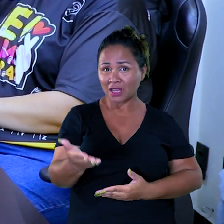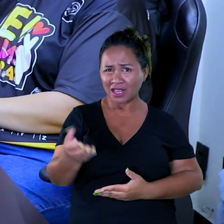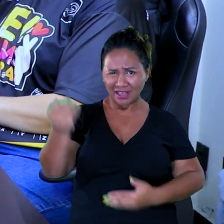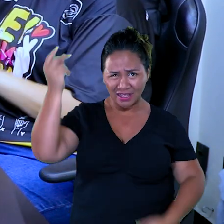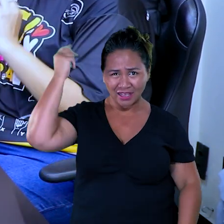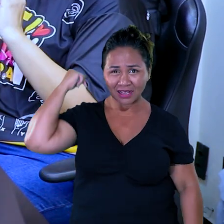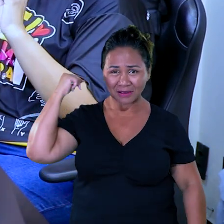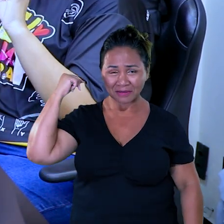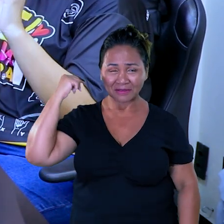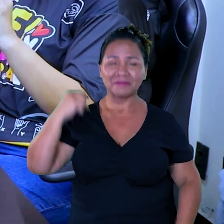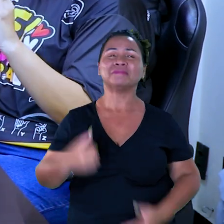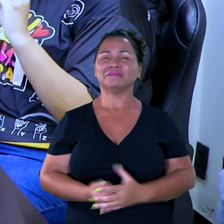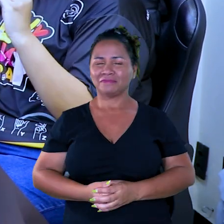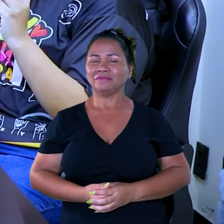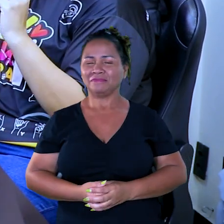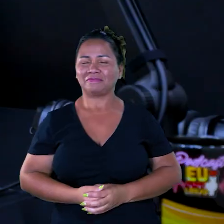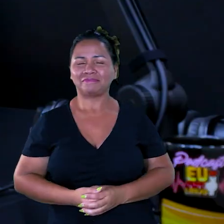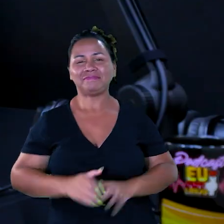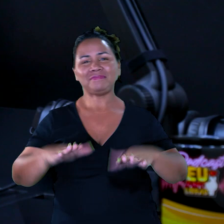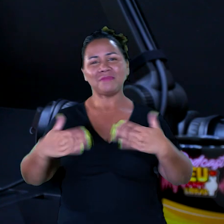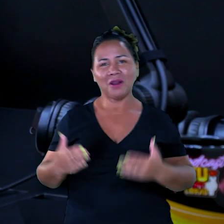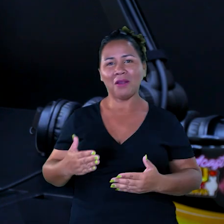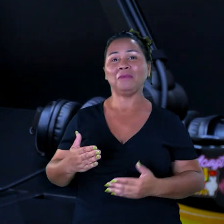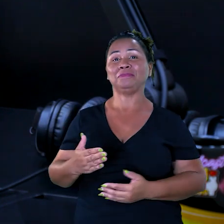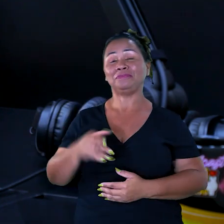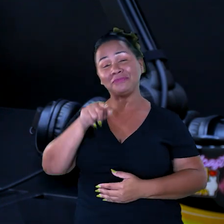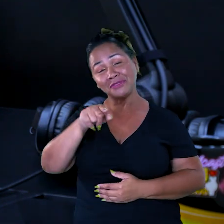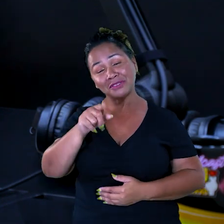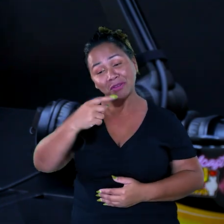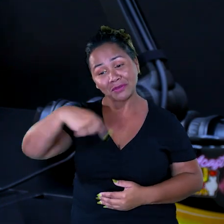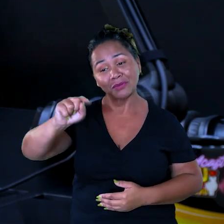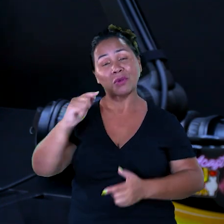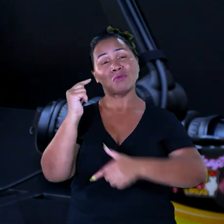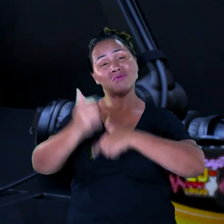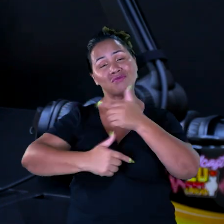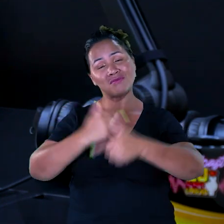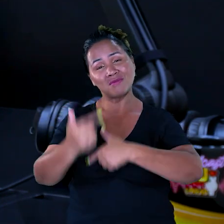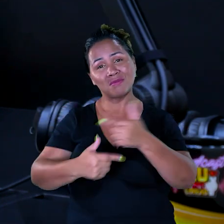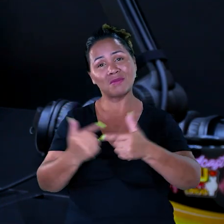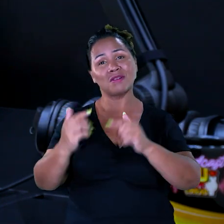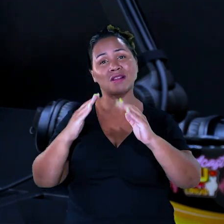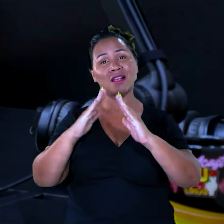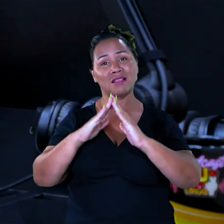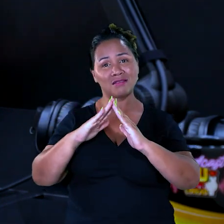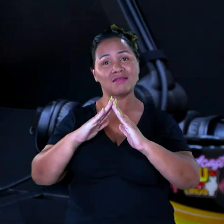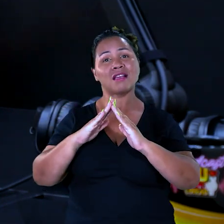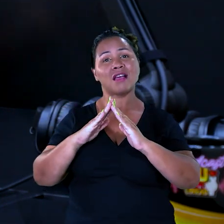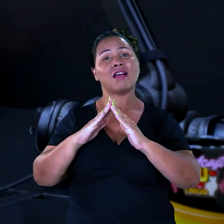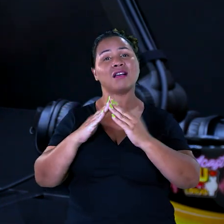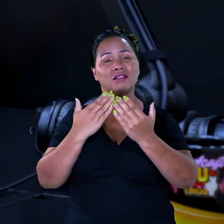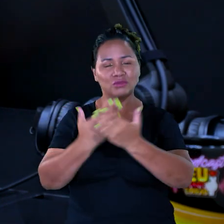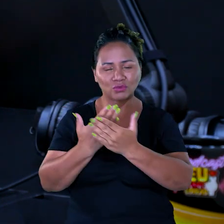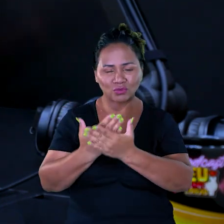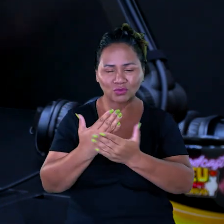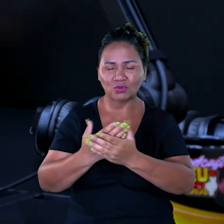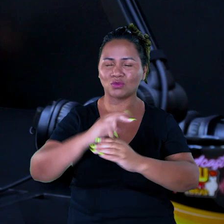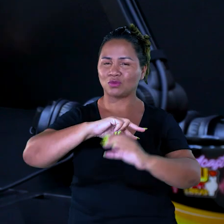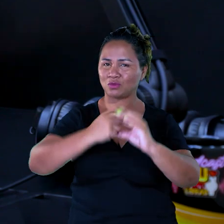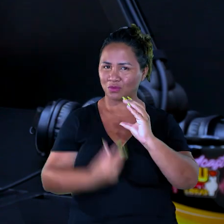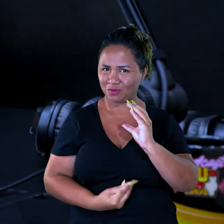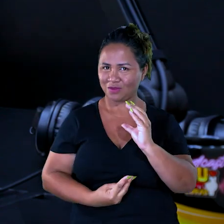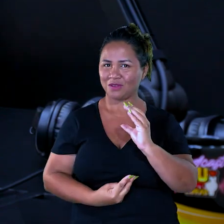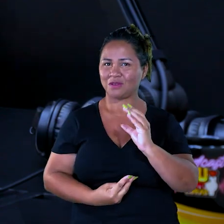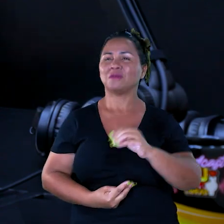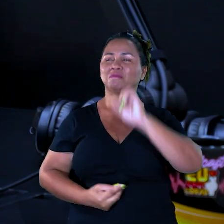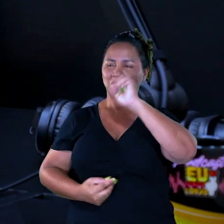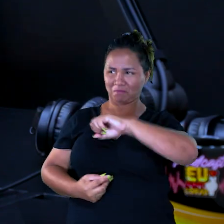Sim. a educação bilíngue. Educação bilíngue, essa, né, interpretação, intérprete de Libras, essa comunicação intermediada, né?